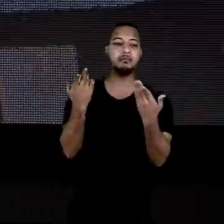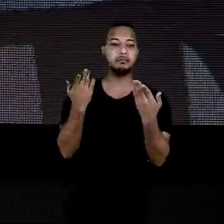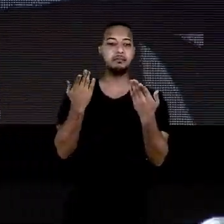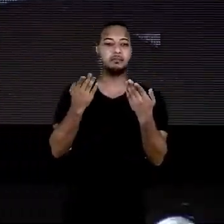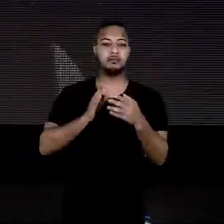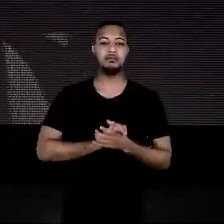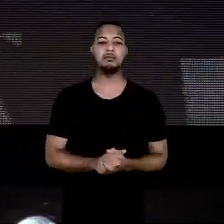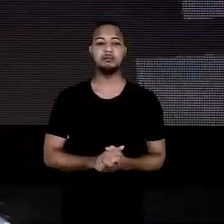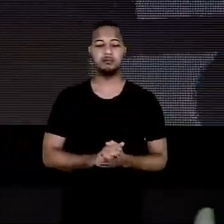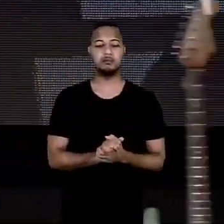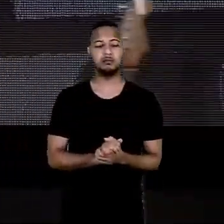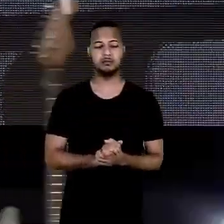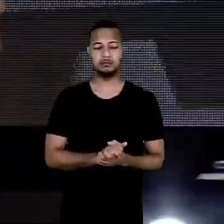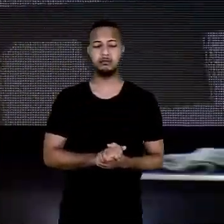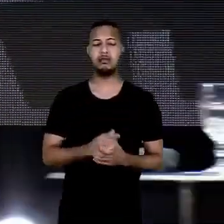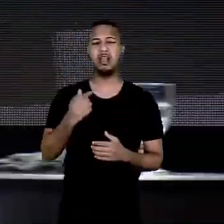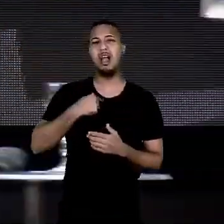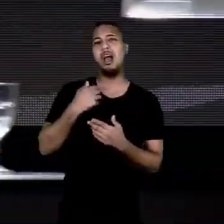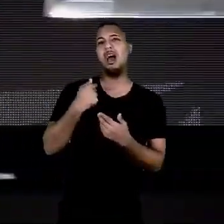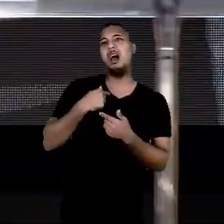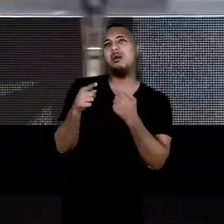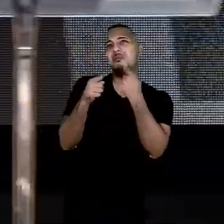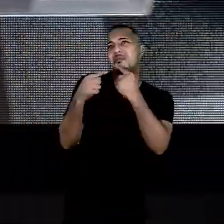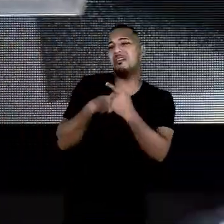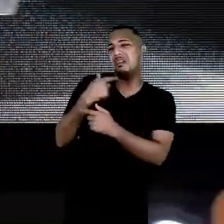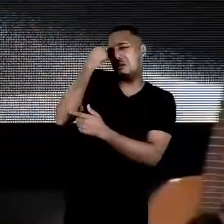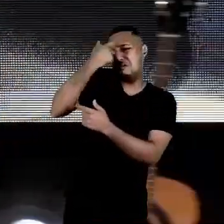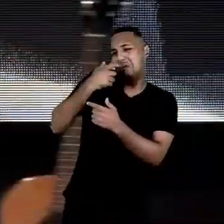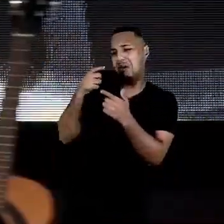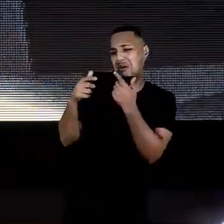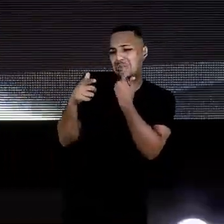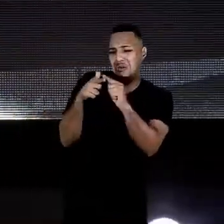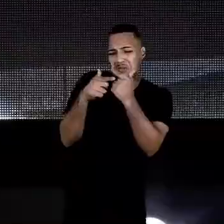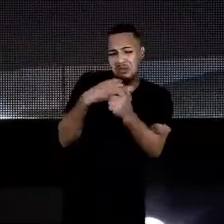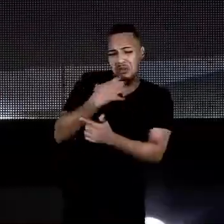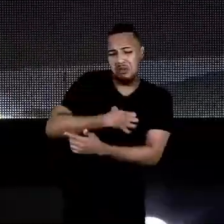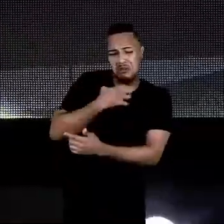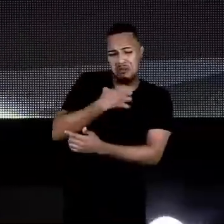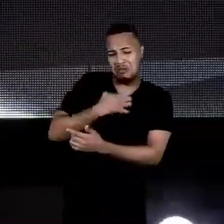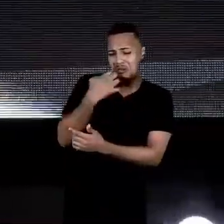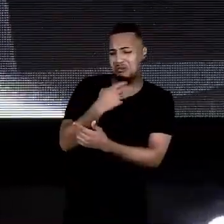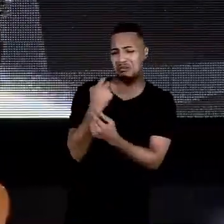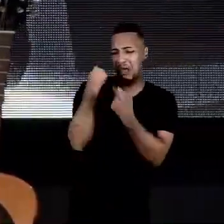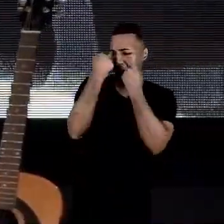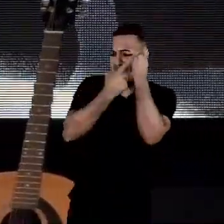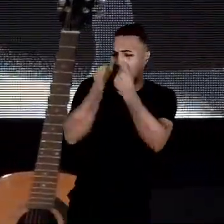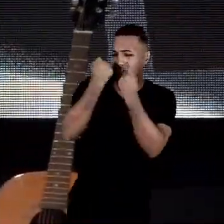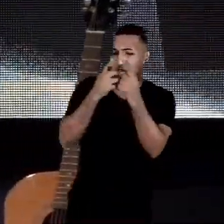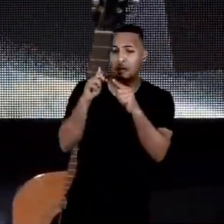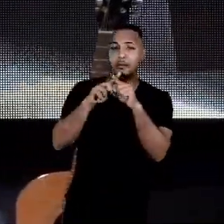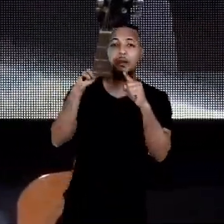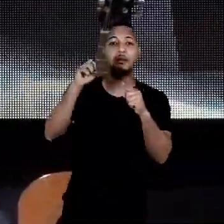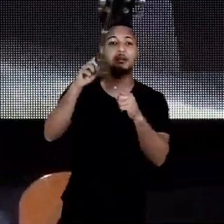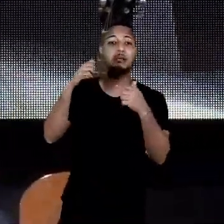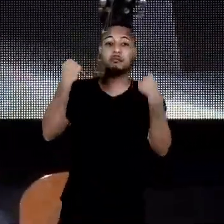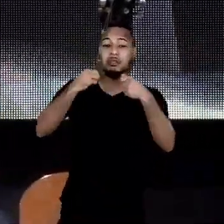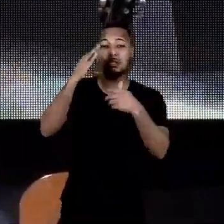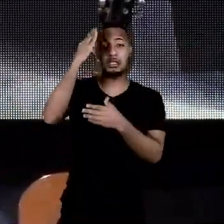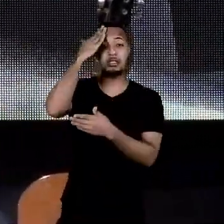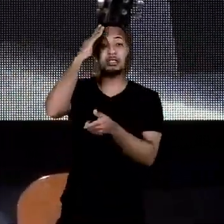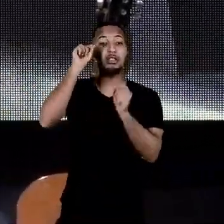reclamar: Deus, porque eu estou passando por isso? Como se Deus quisesse que você estivesse passando, só que você não entendeu que tudo tem um propósito por trás de